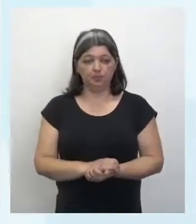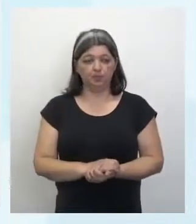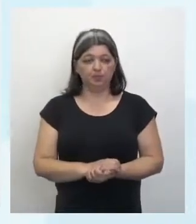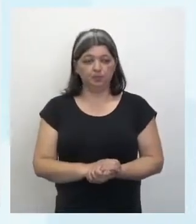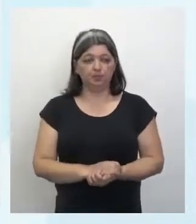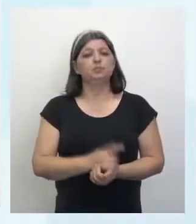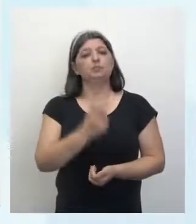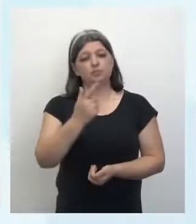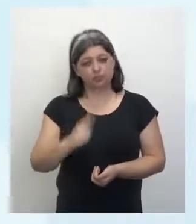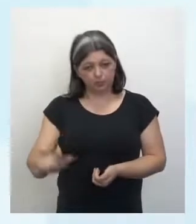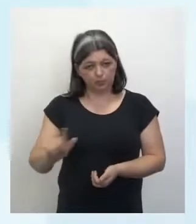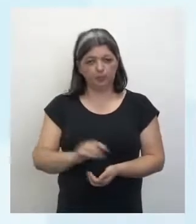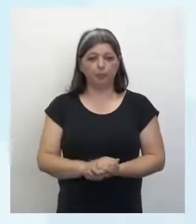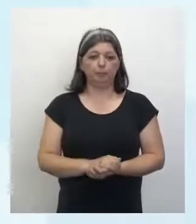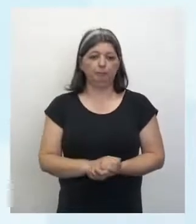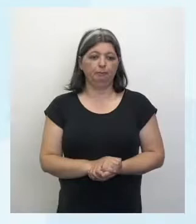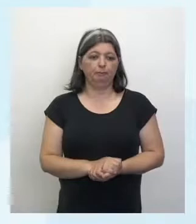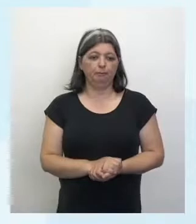Mais um.